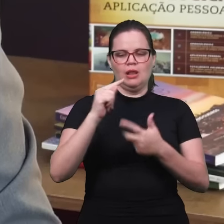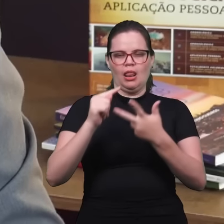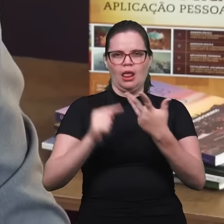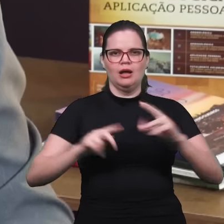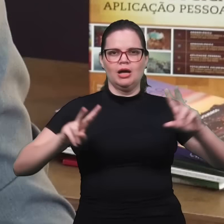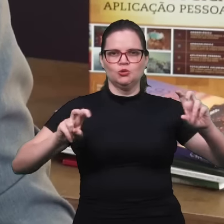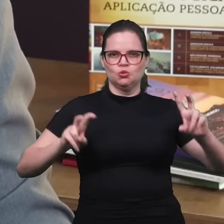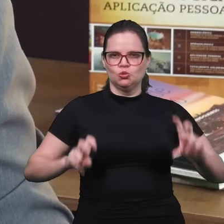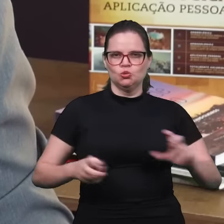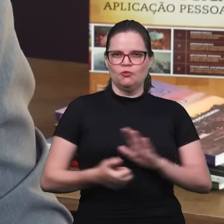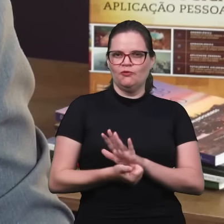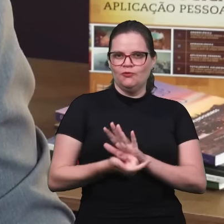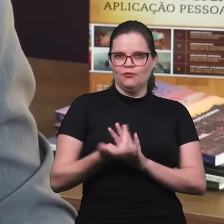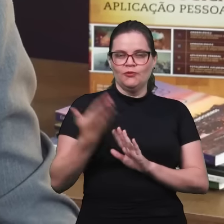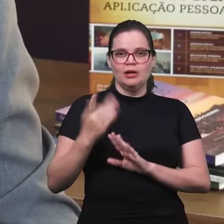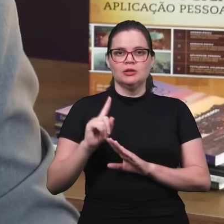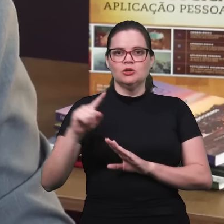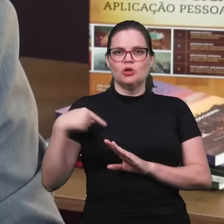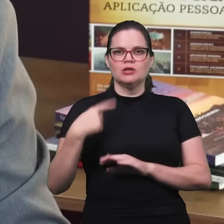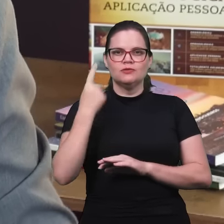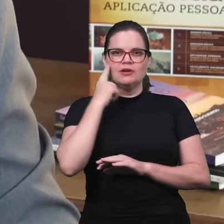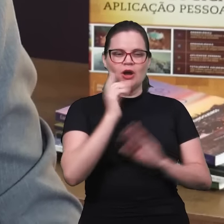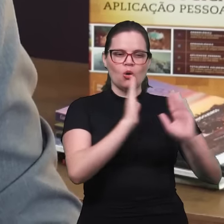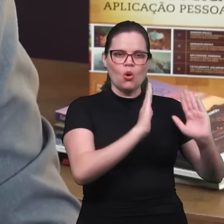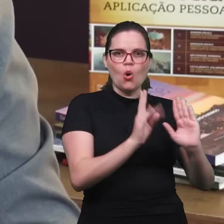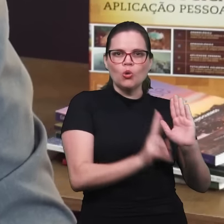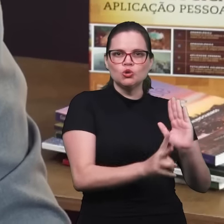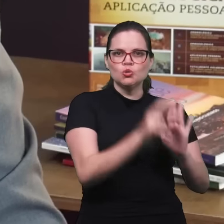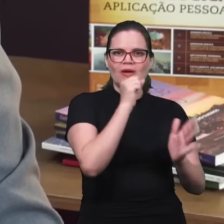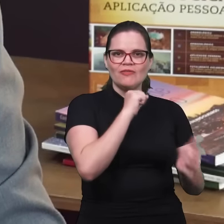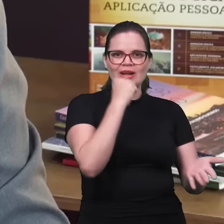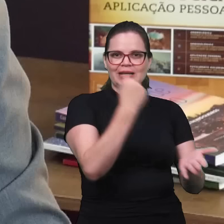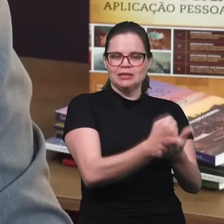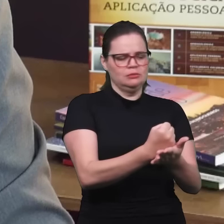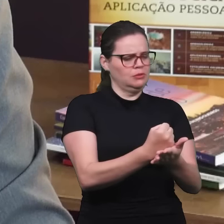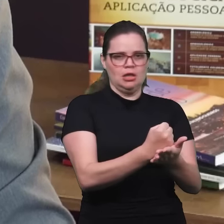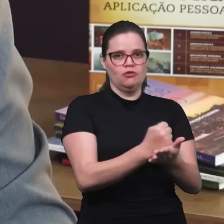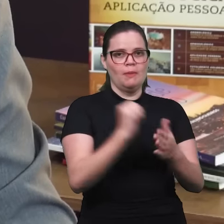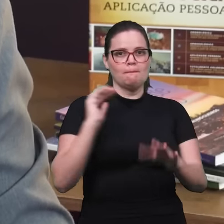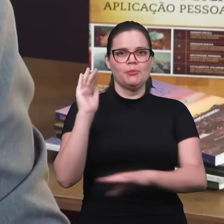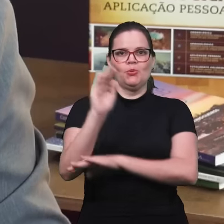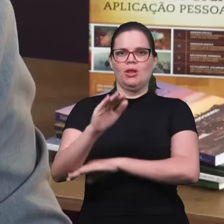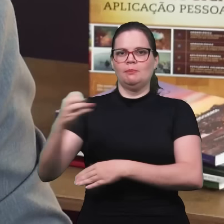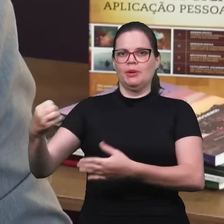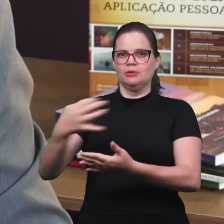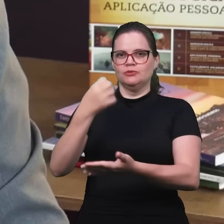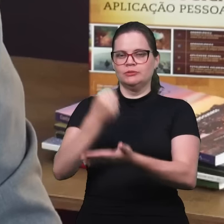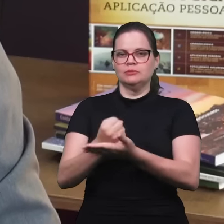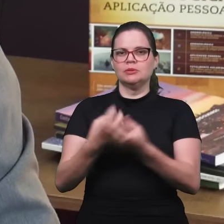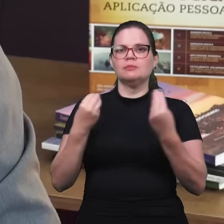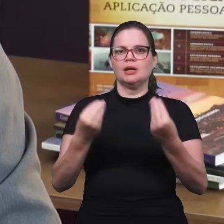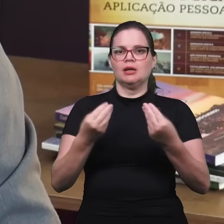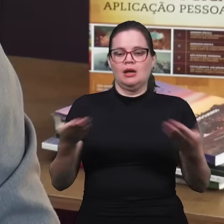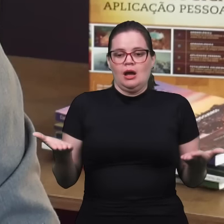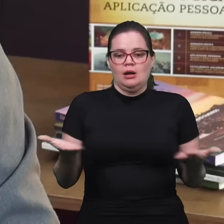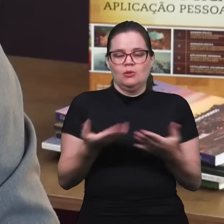seguir rigorosamente a cronologia do Velho Testamento, vamos passar agora para o Novo Testamento para dar ênfase esse ano